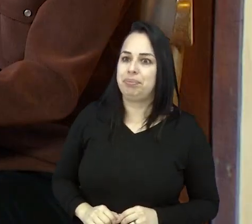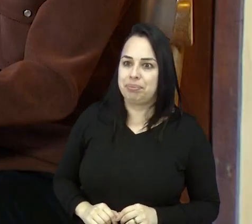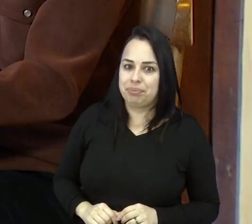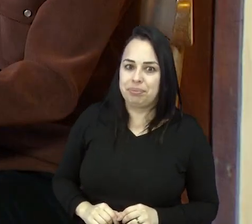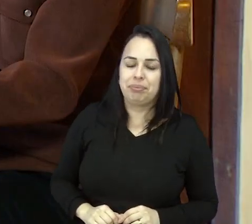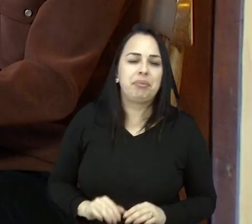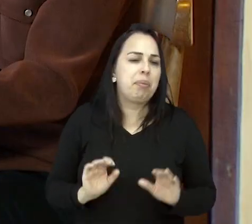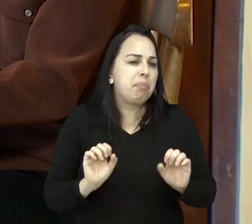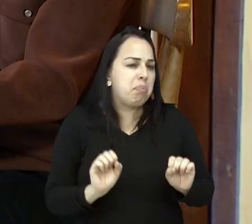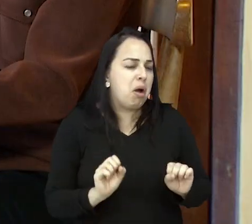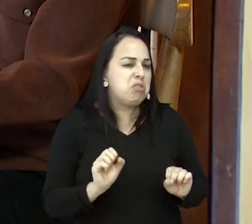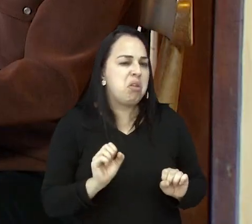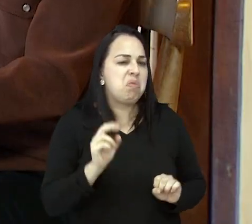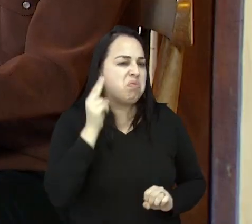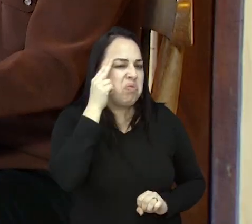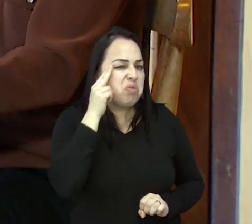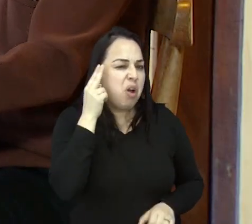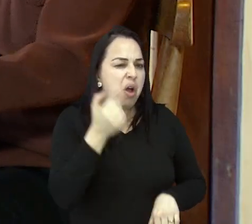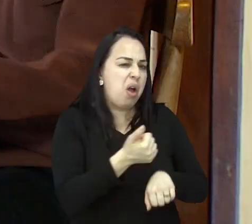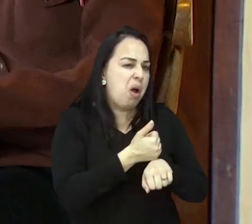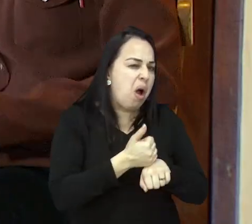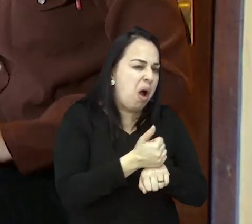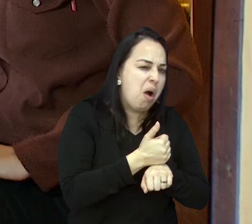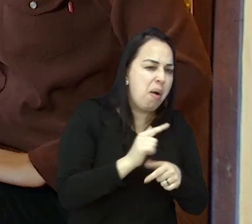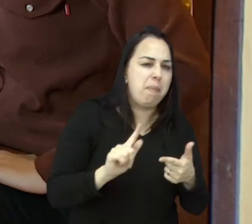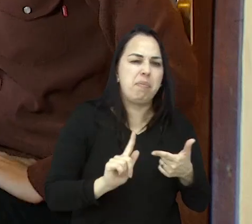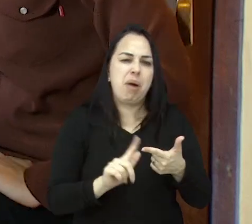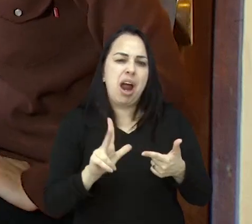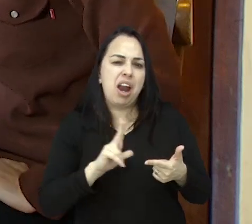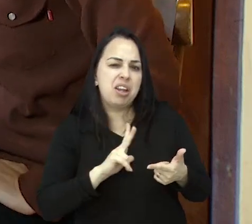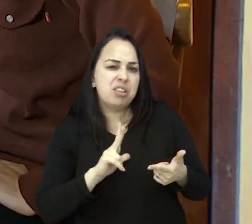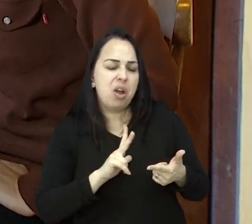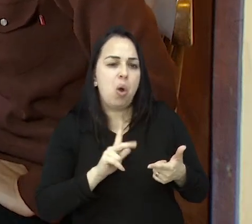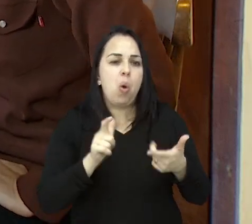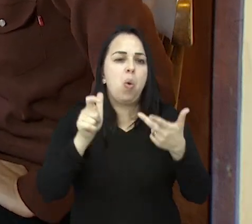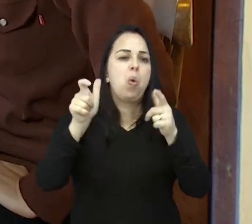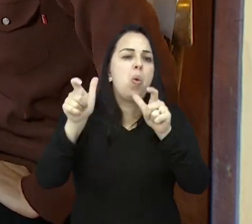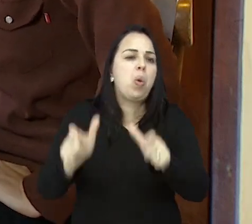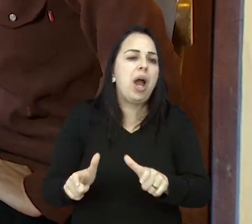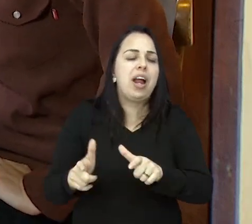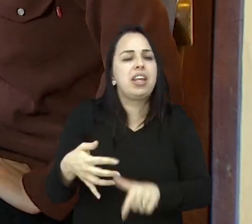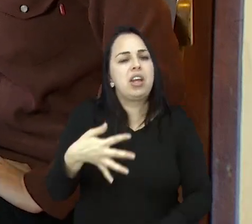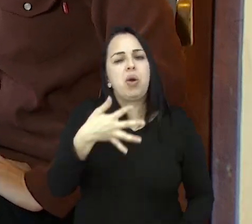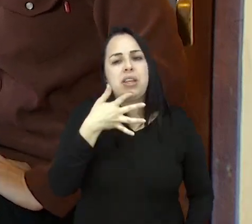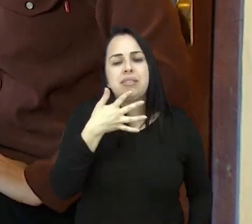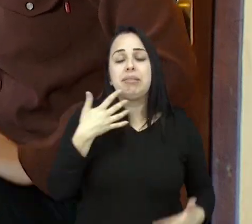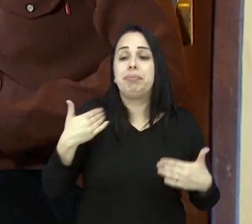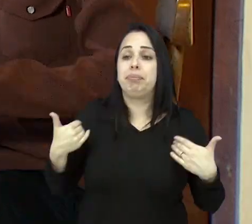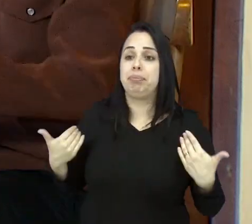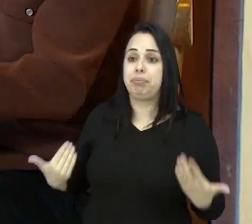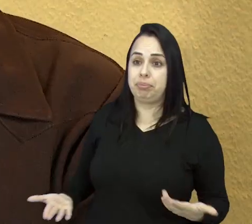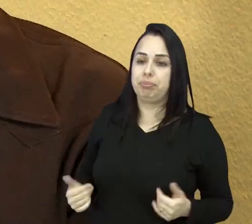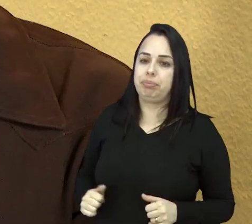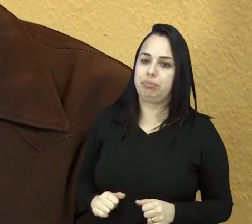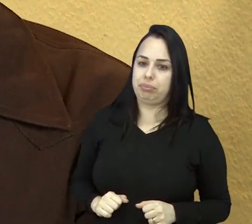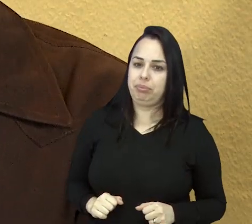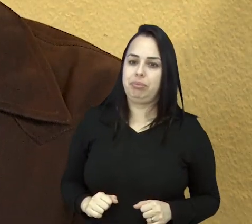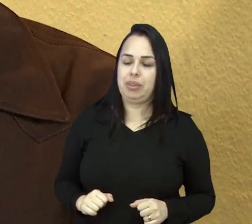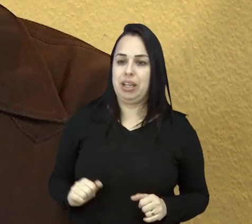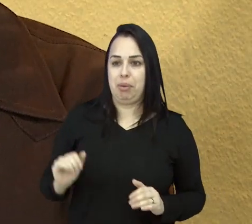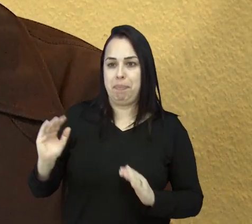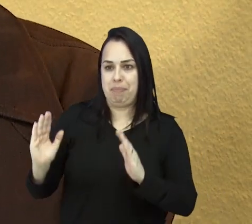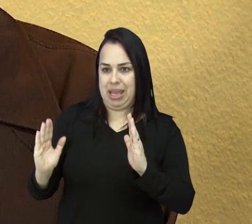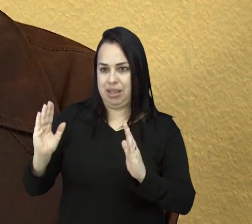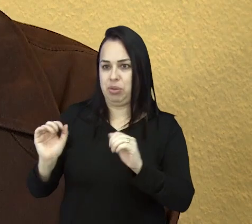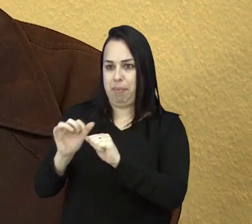Pode ser o sonho profissional ou pessoal, um lugar que você queira conhecer. Então, é que na pandemia